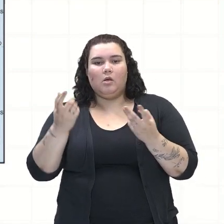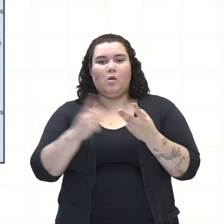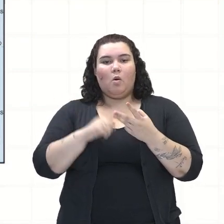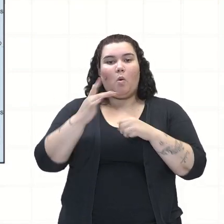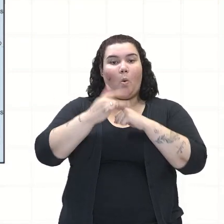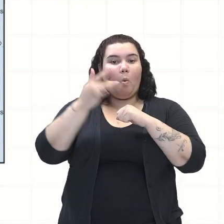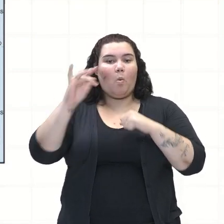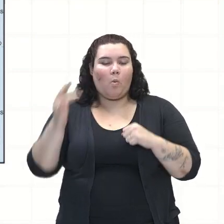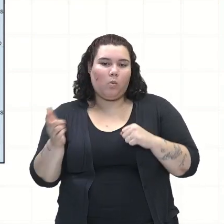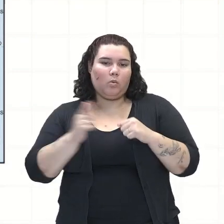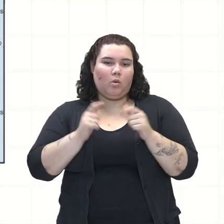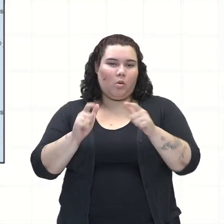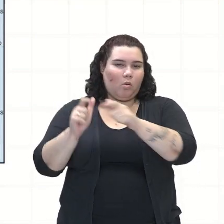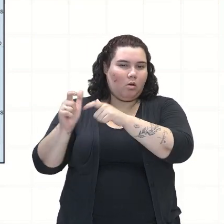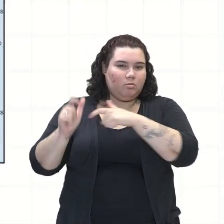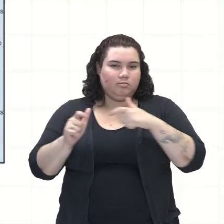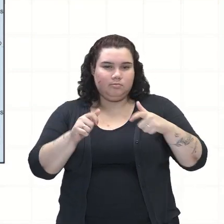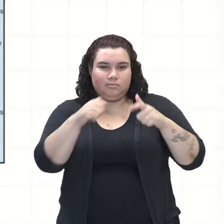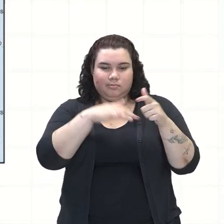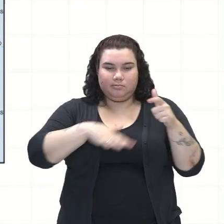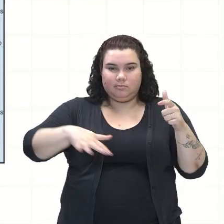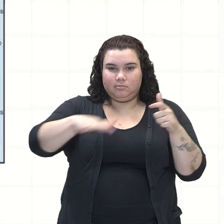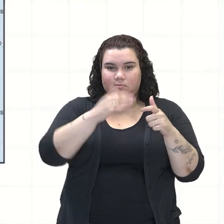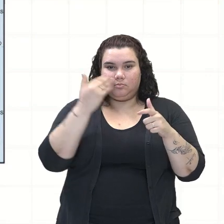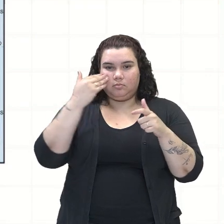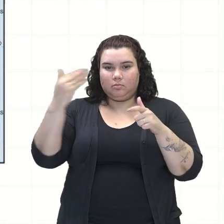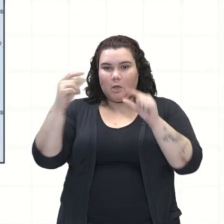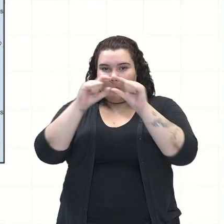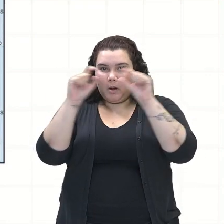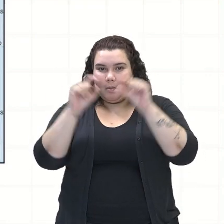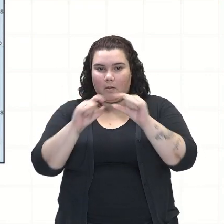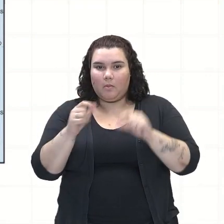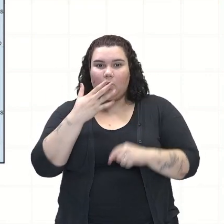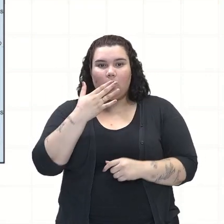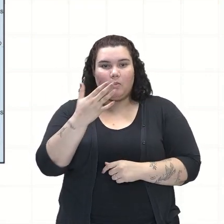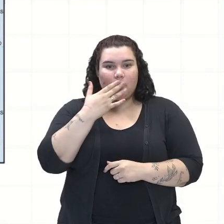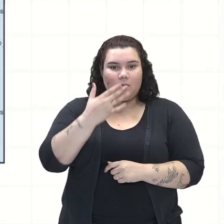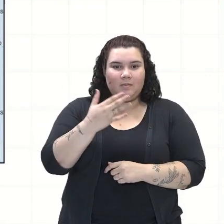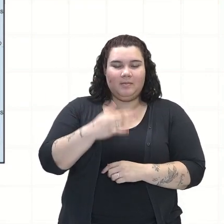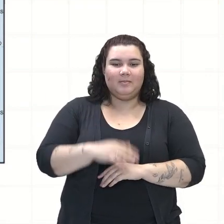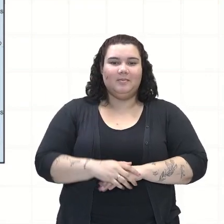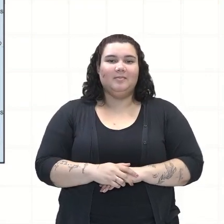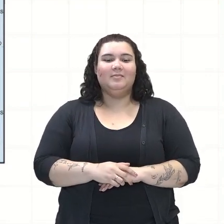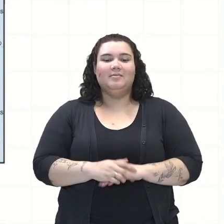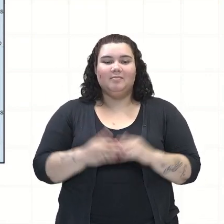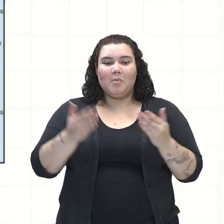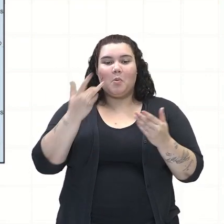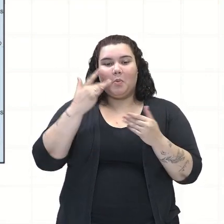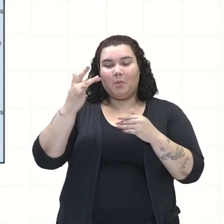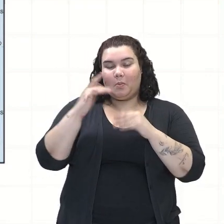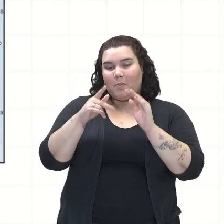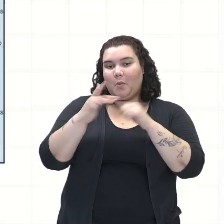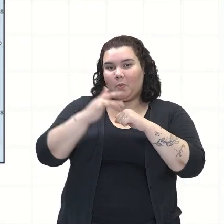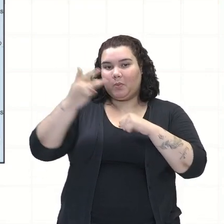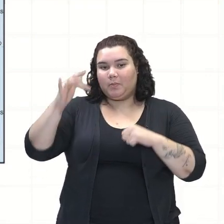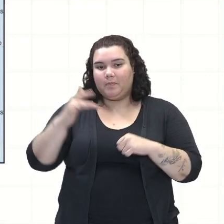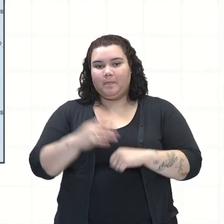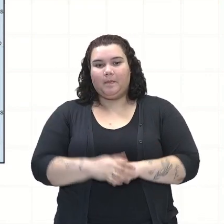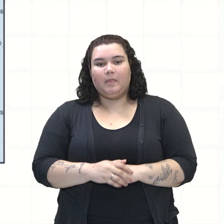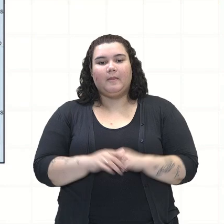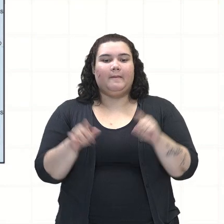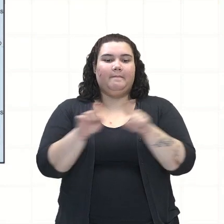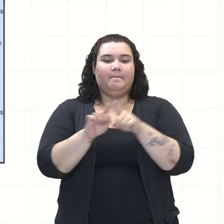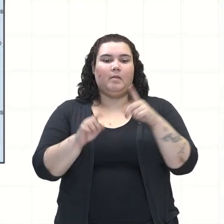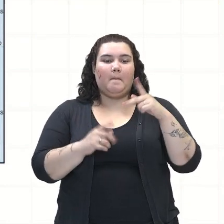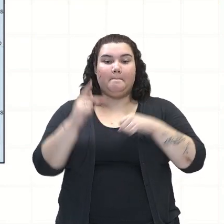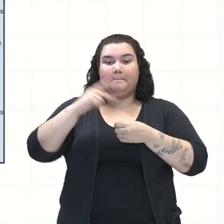Todos esses locais onde nós temos aqui as barrinhas, olha, são áreas de extração de ouro, certo? Temos também áreas de extração